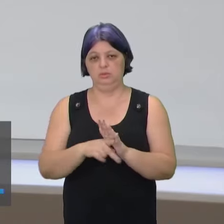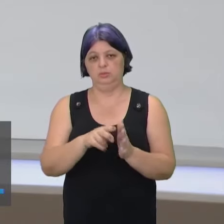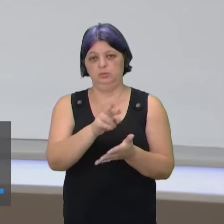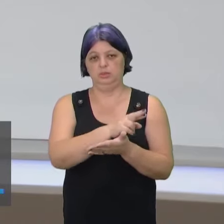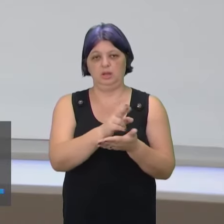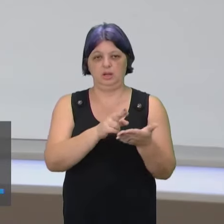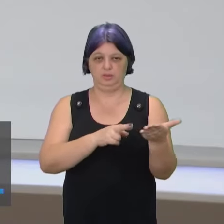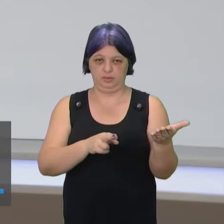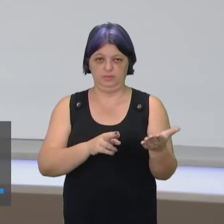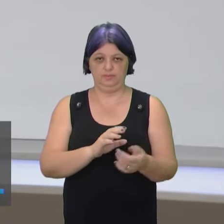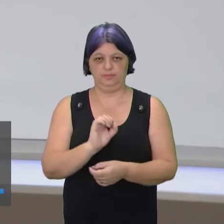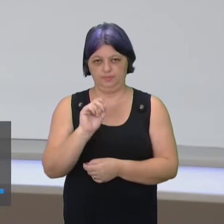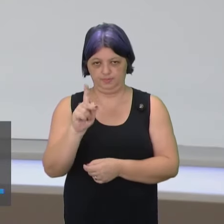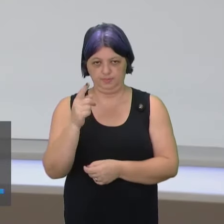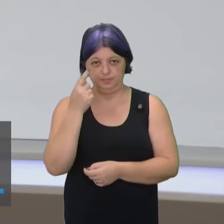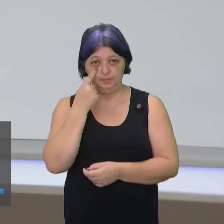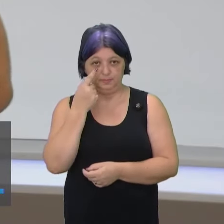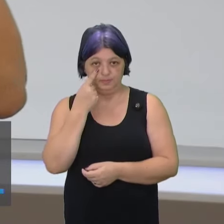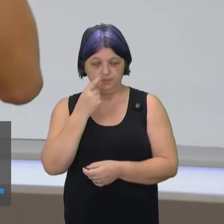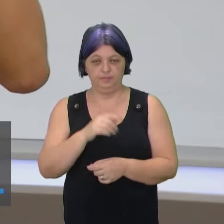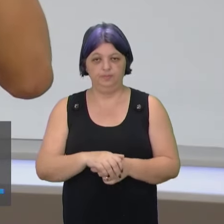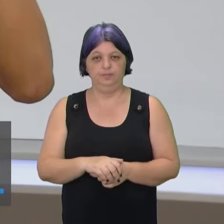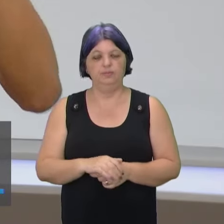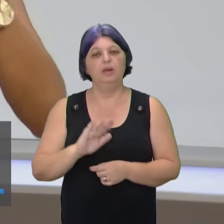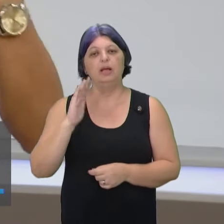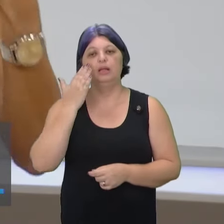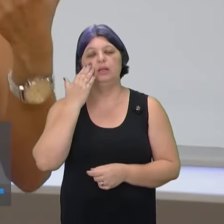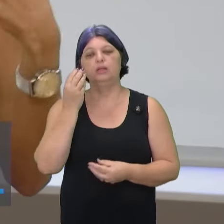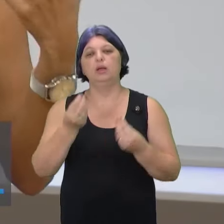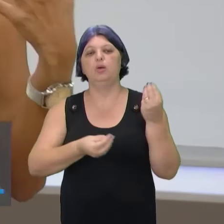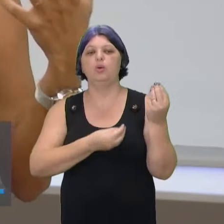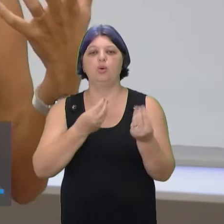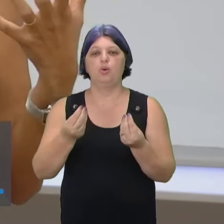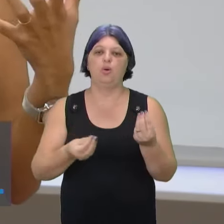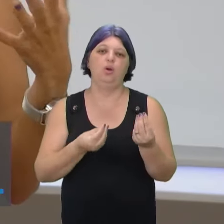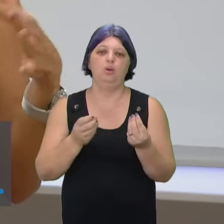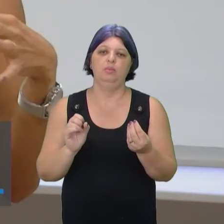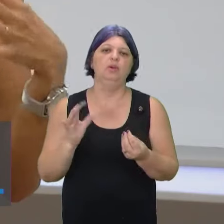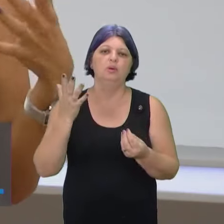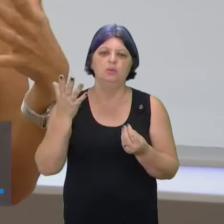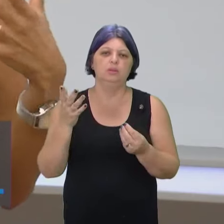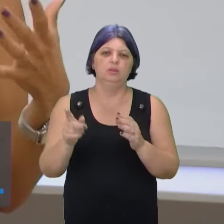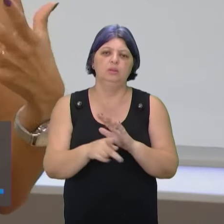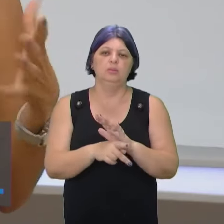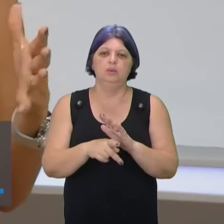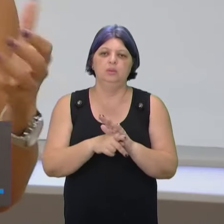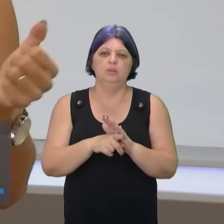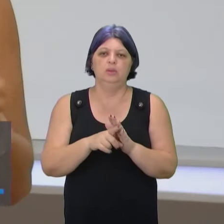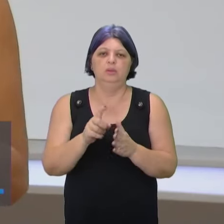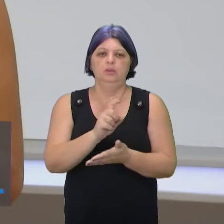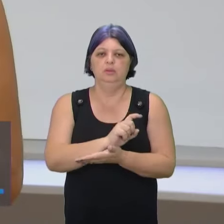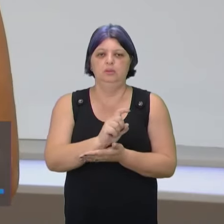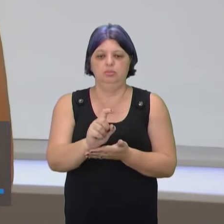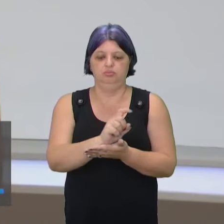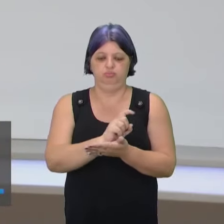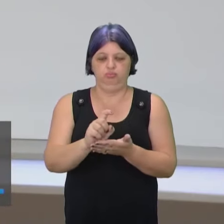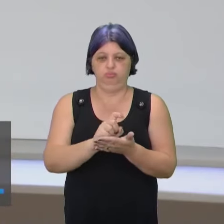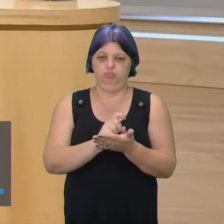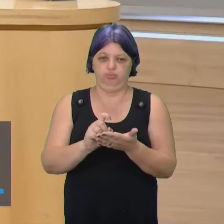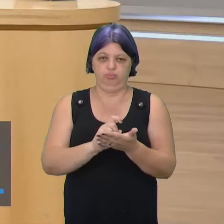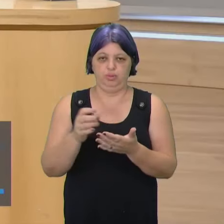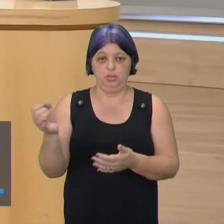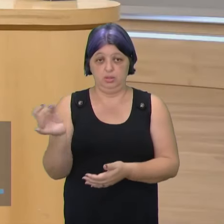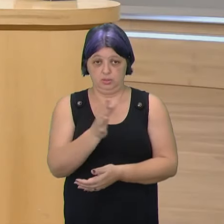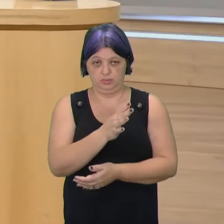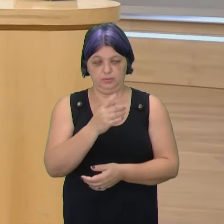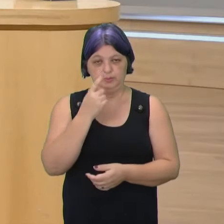relatório. Vamos olhar aí para a nossa telinha para a gente tentar entender o funcionamento do sismógrafo desse um pouco mais sofisticado, tá bom? Olha aí